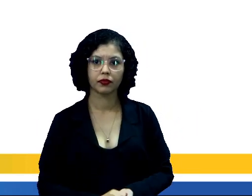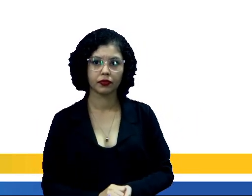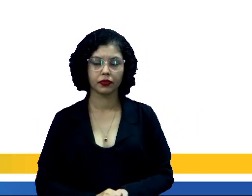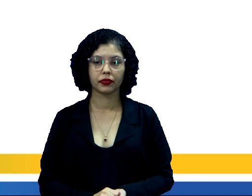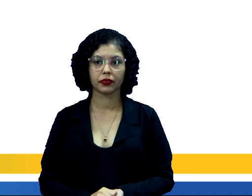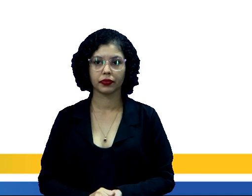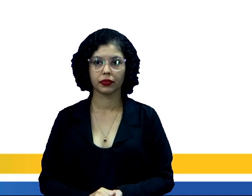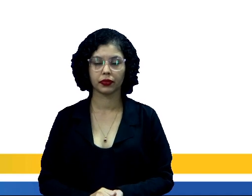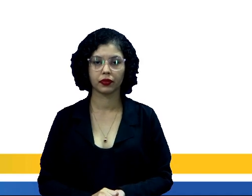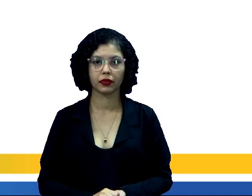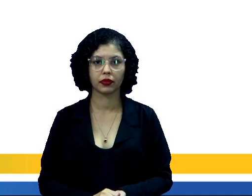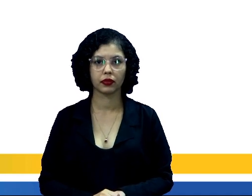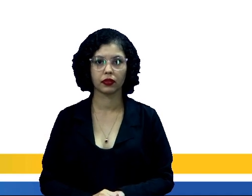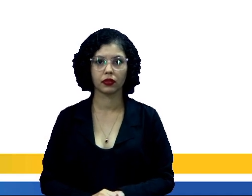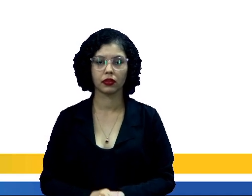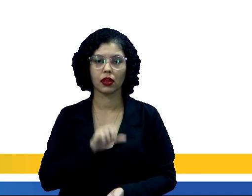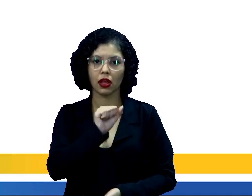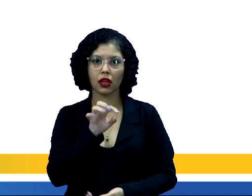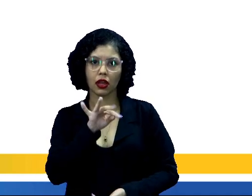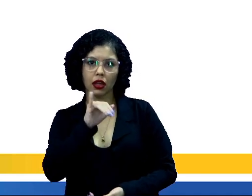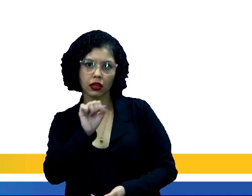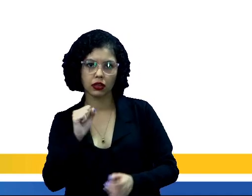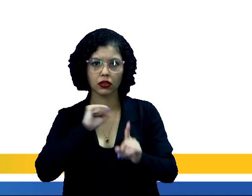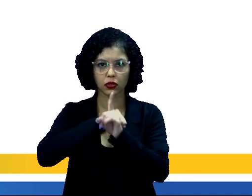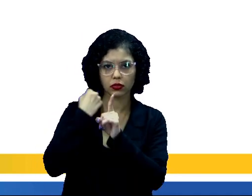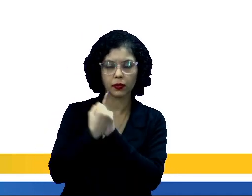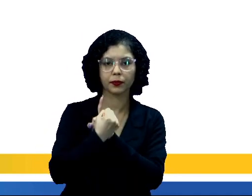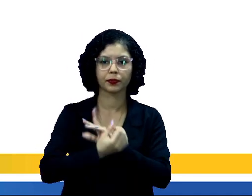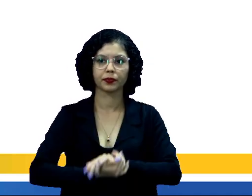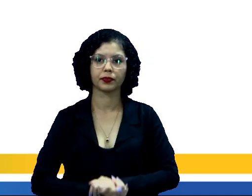e antisocial, né, antissocial.